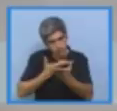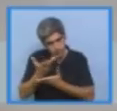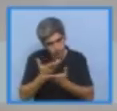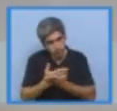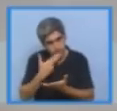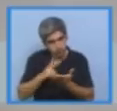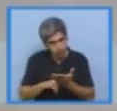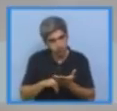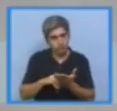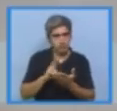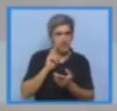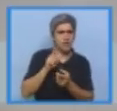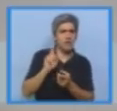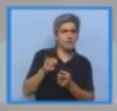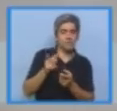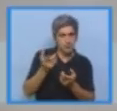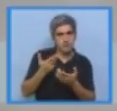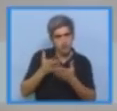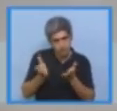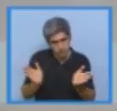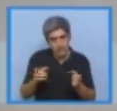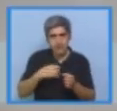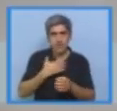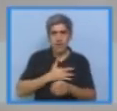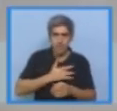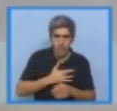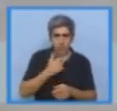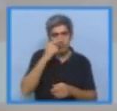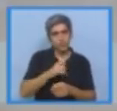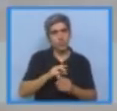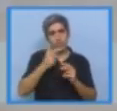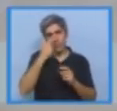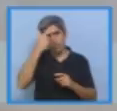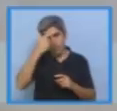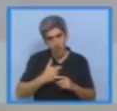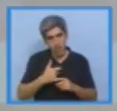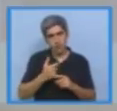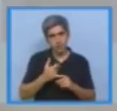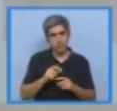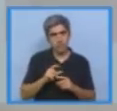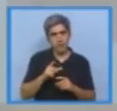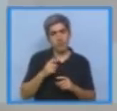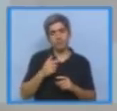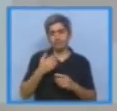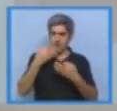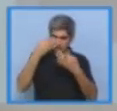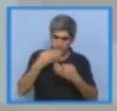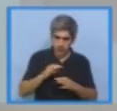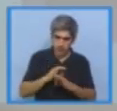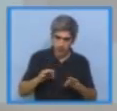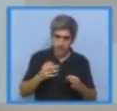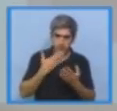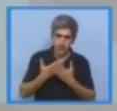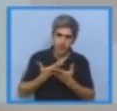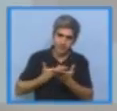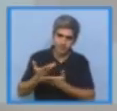pessoa, fazer com que essa pessoa se sinta amada como pessoa humana e que se sinta olhada com dignidade, até que nos pudesse gerar